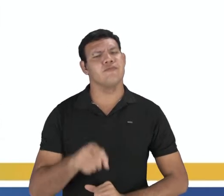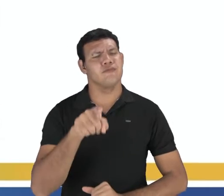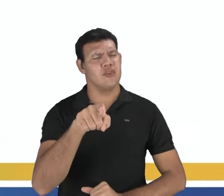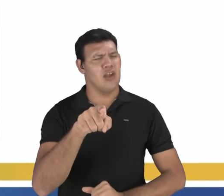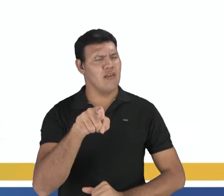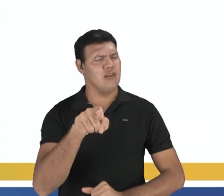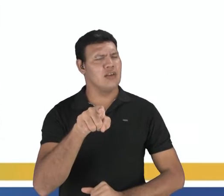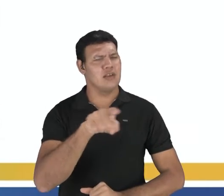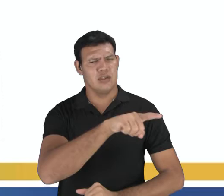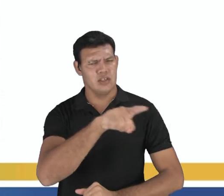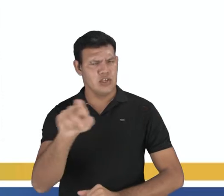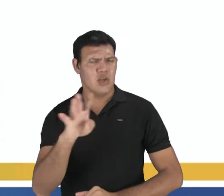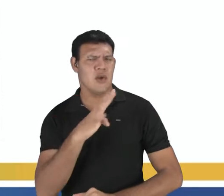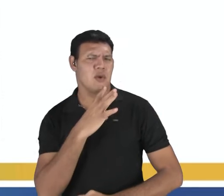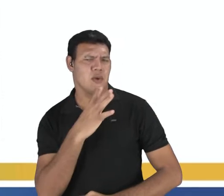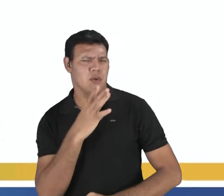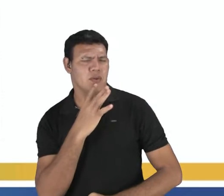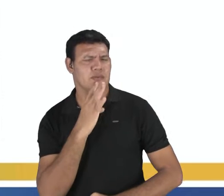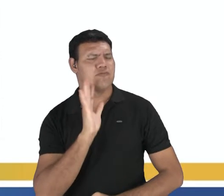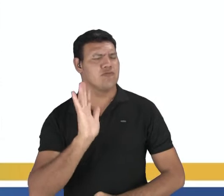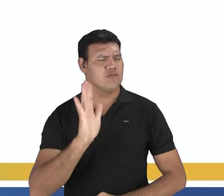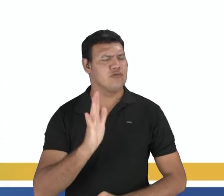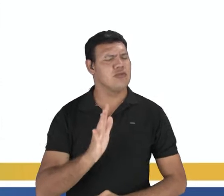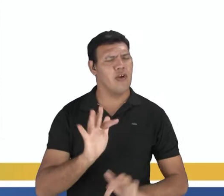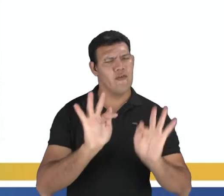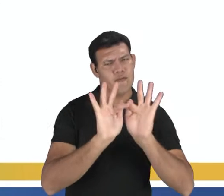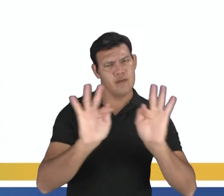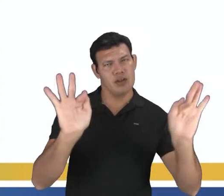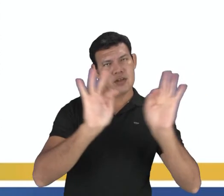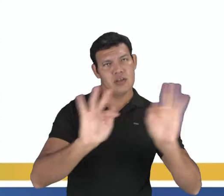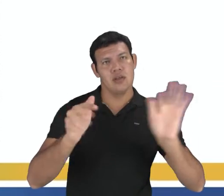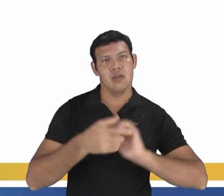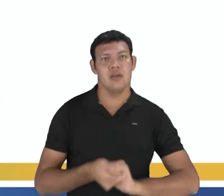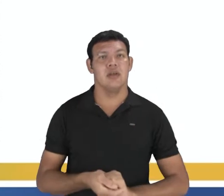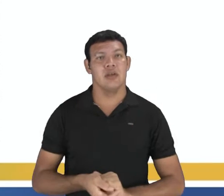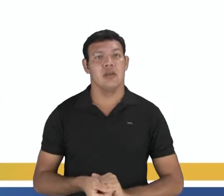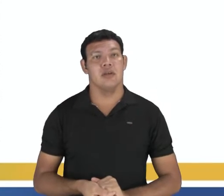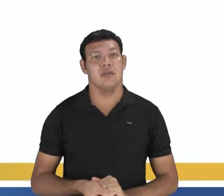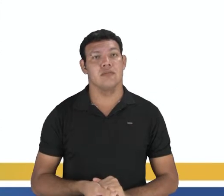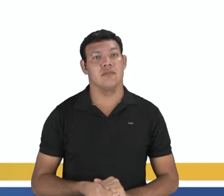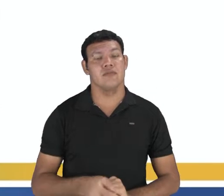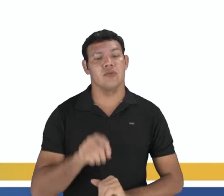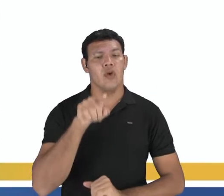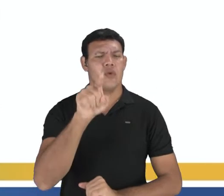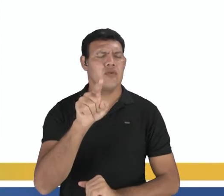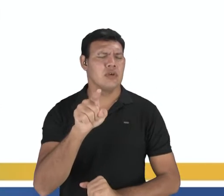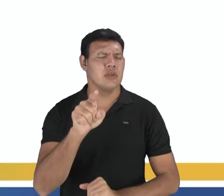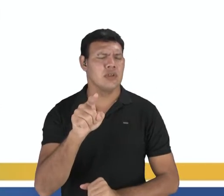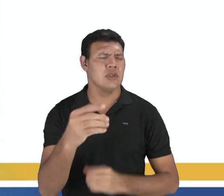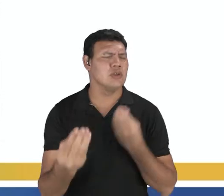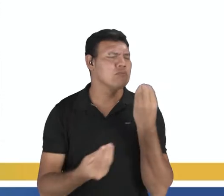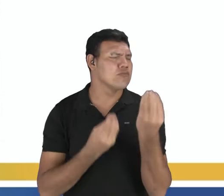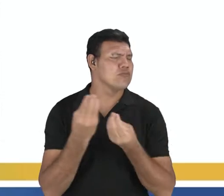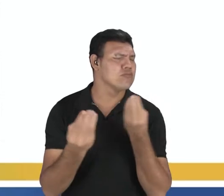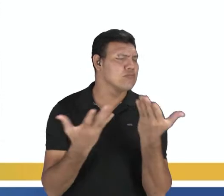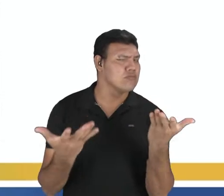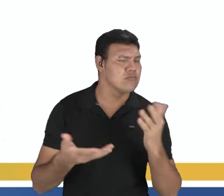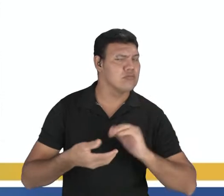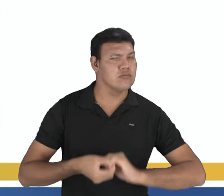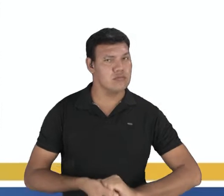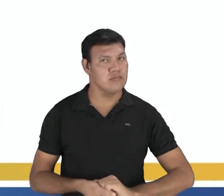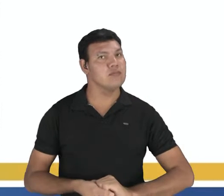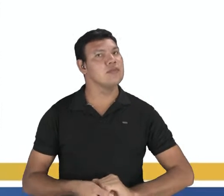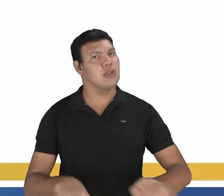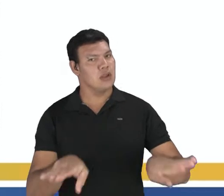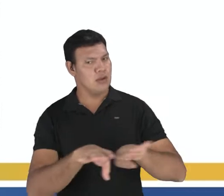conhecer o teu ouvido How are you como você está ao também ele é usado para fazer perguntas sobre